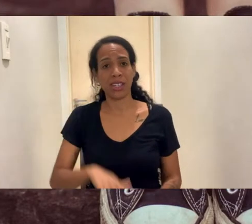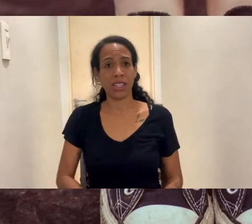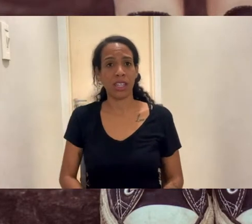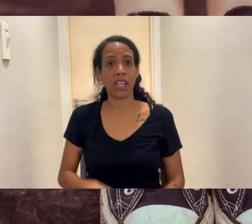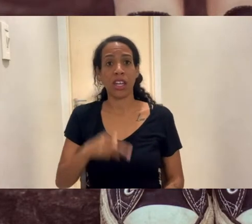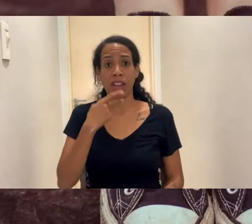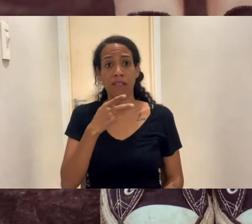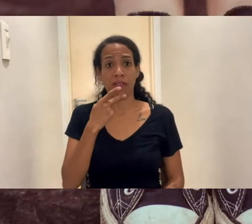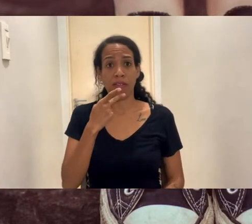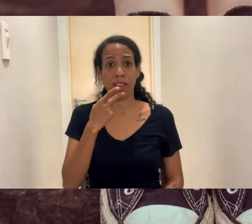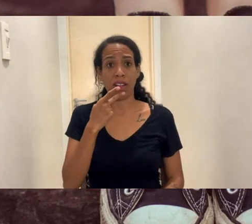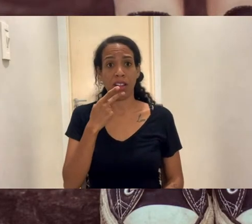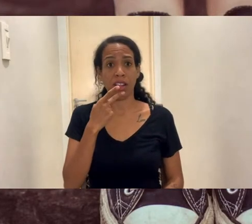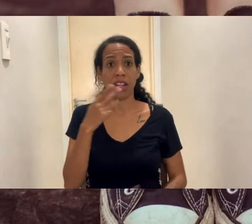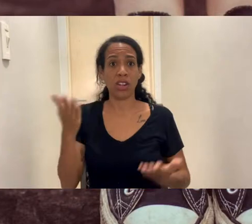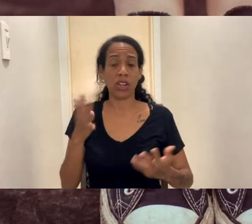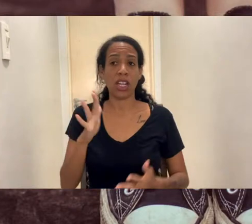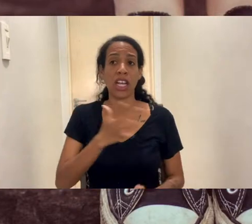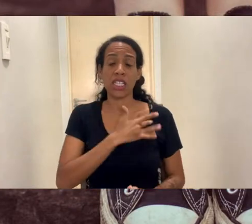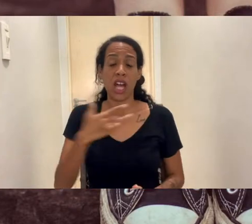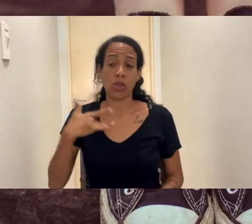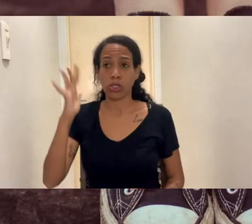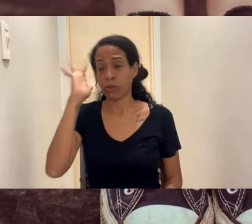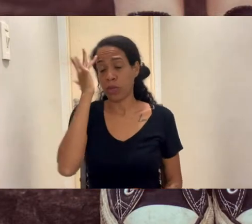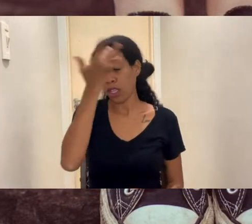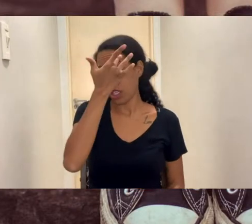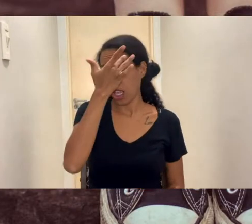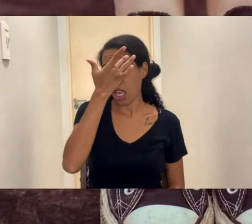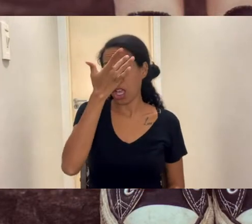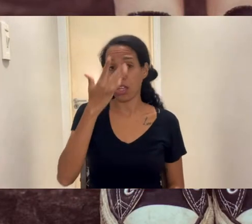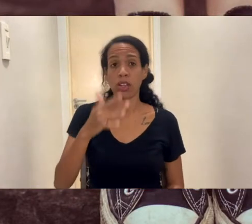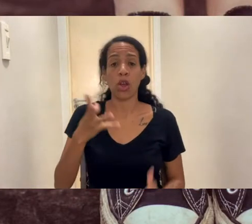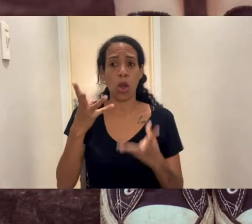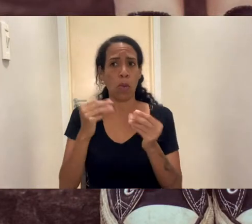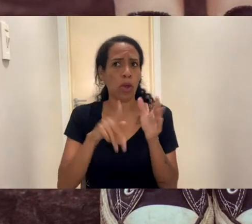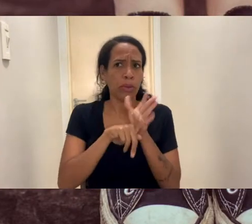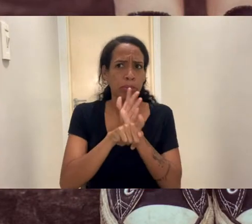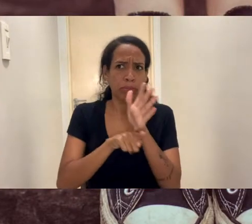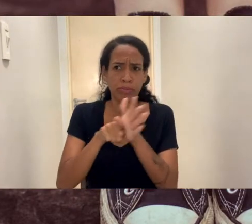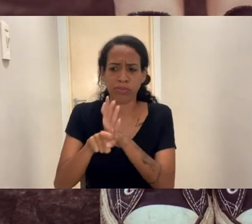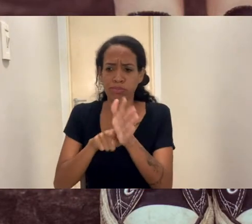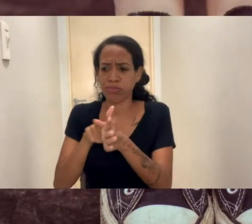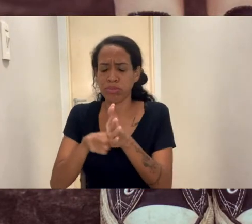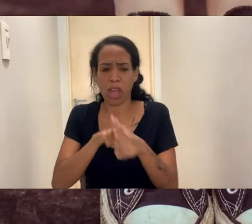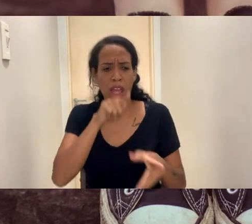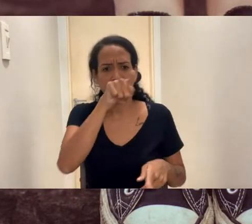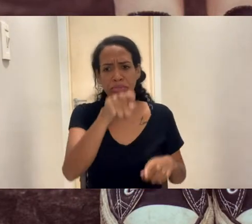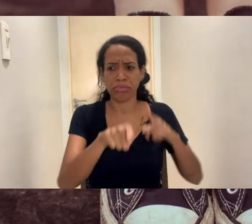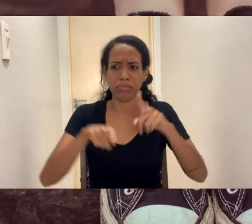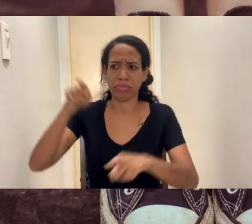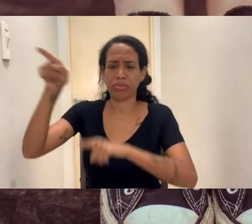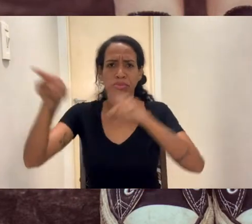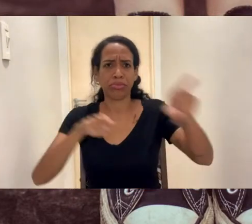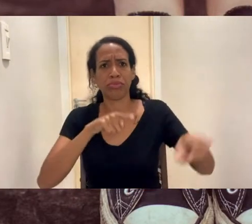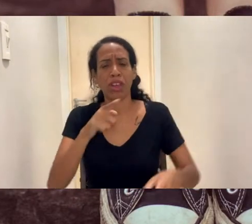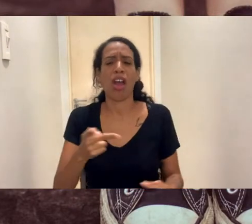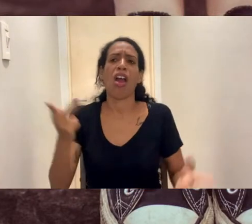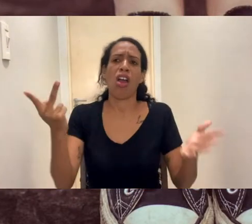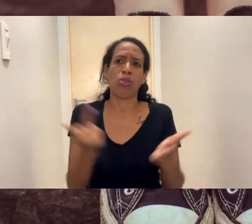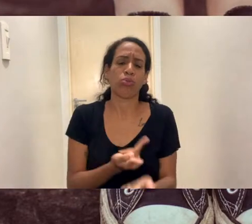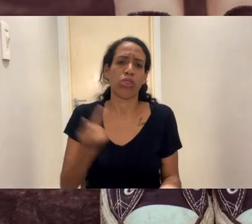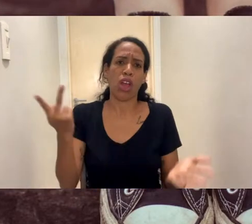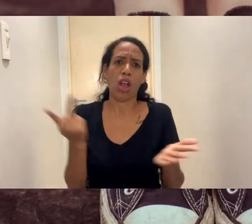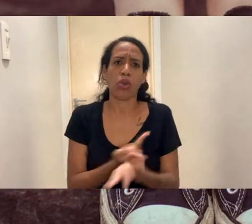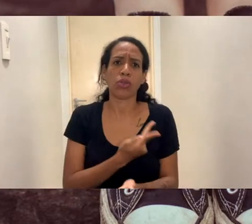falar de saúde mental na socioeducação, um monte de pesquisas tem apontado, né, que são recorrentes os diagnósticos,